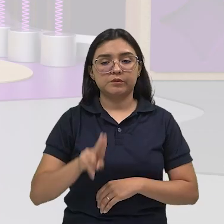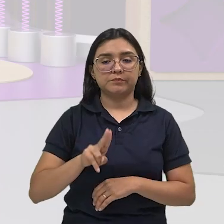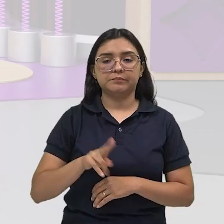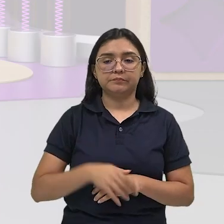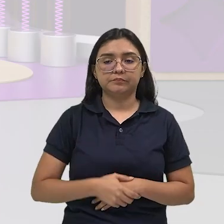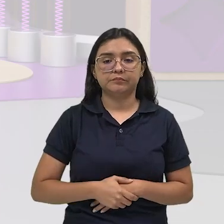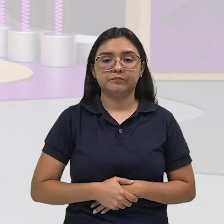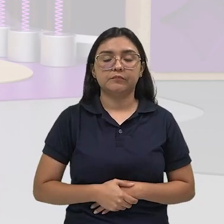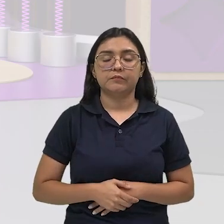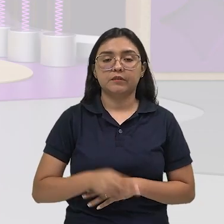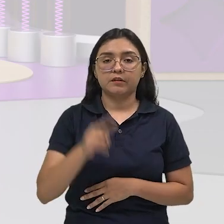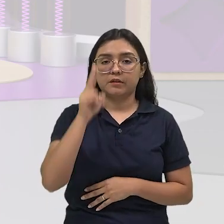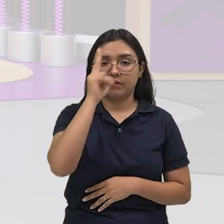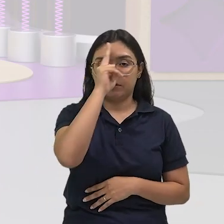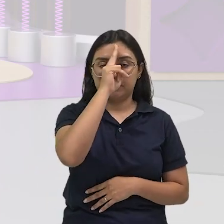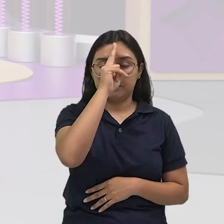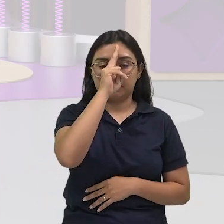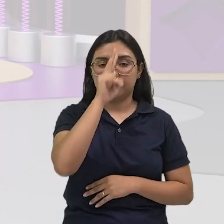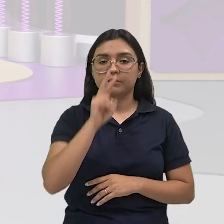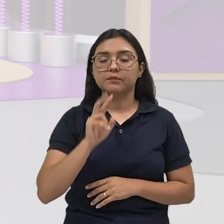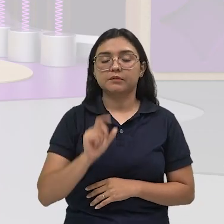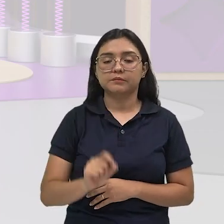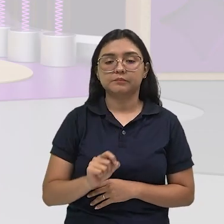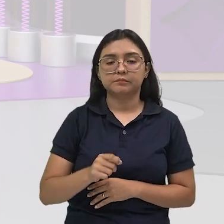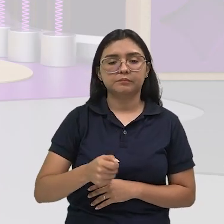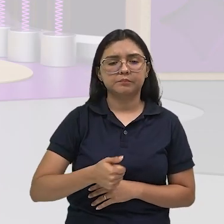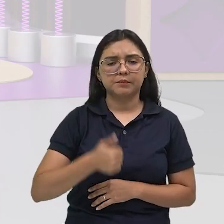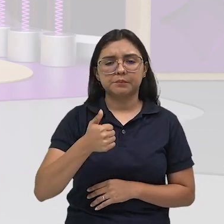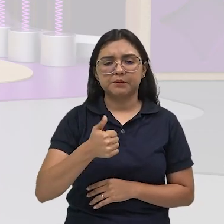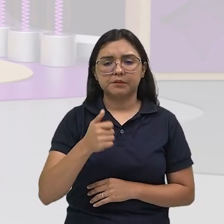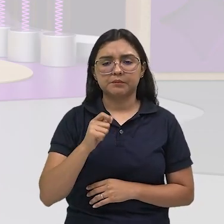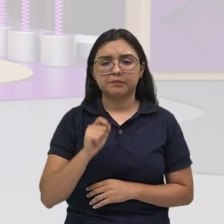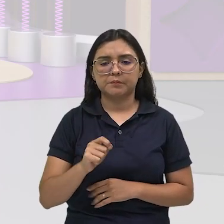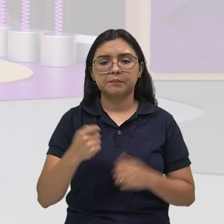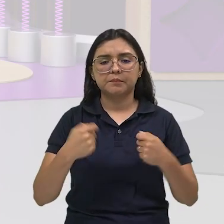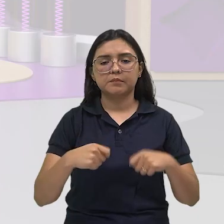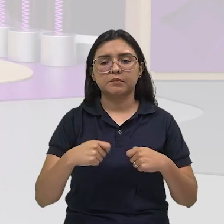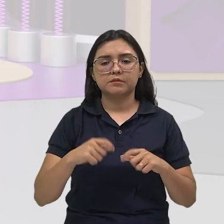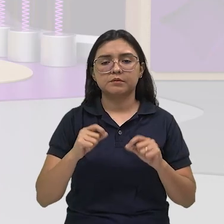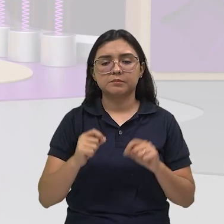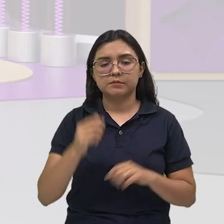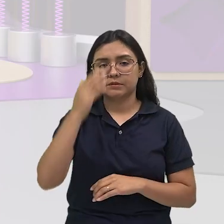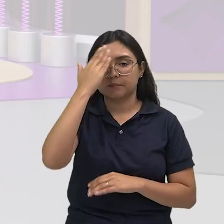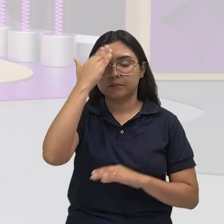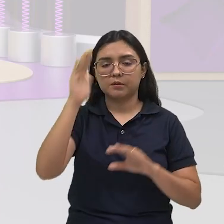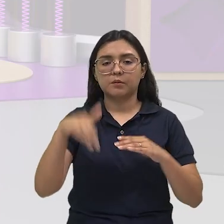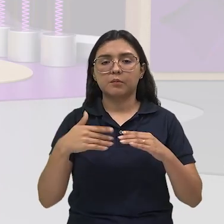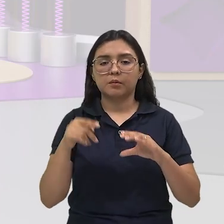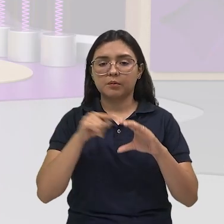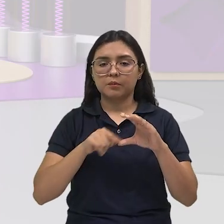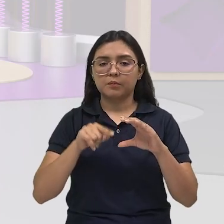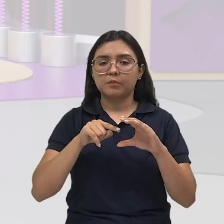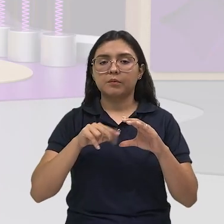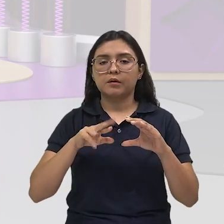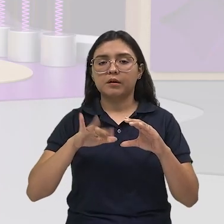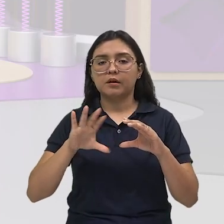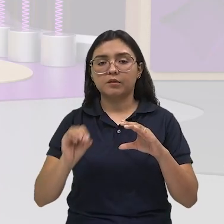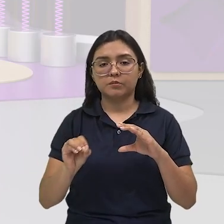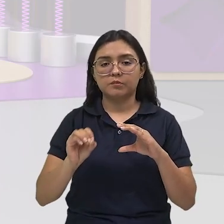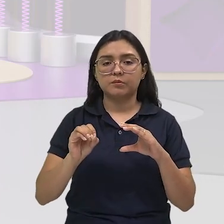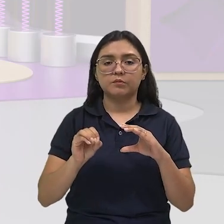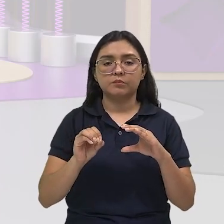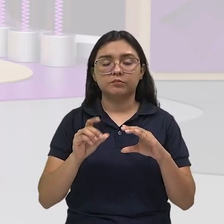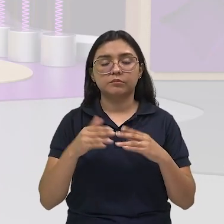trabalhá-lo. Lembrando que nesse desenvolvimento, primeiramente eu tive que conhecer o raio, né? Conhecendo o raio, o que eu fiz? Eu